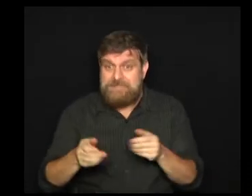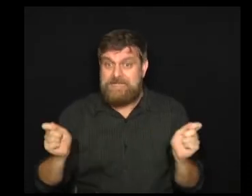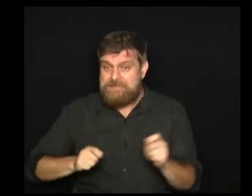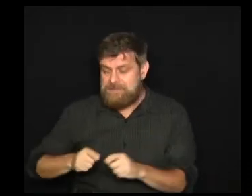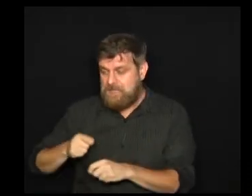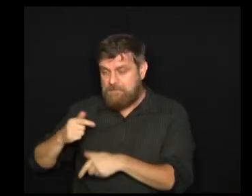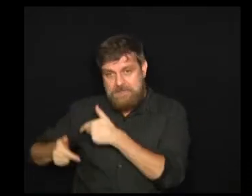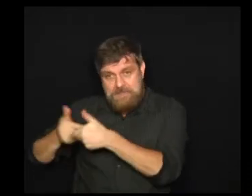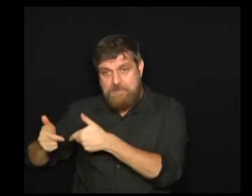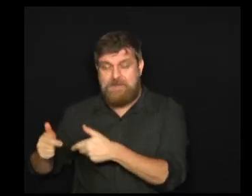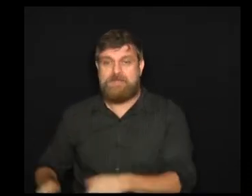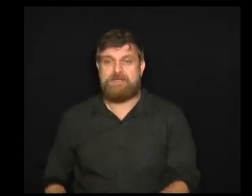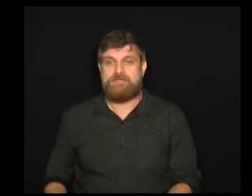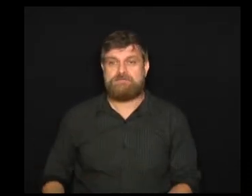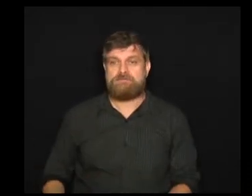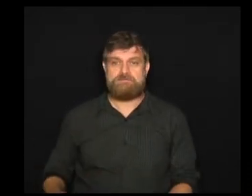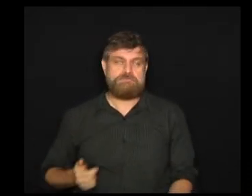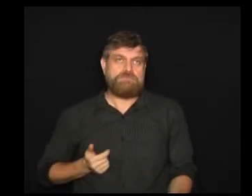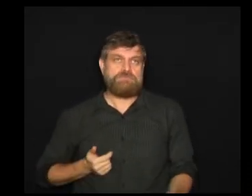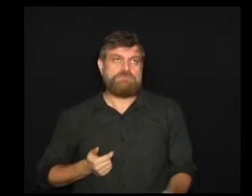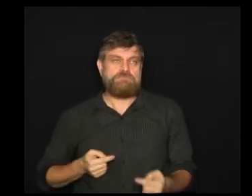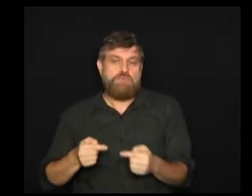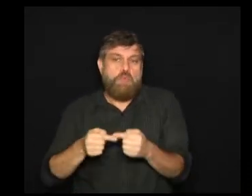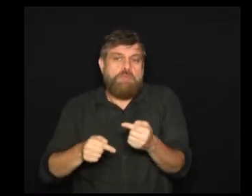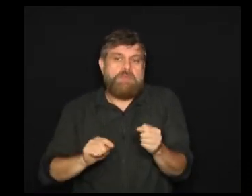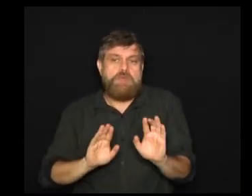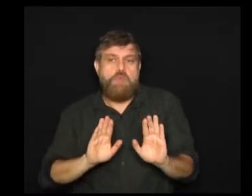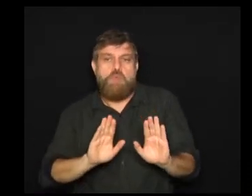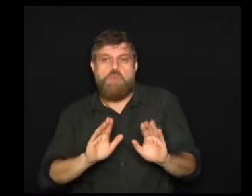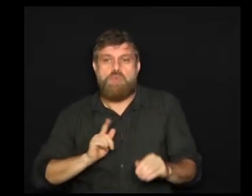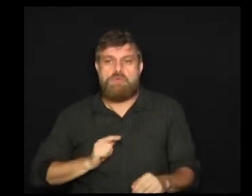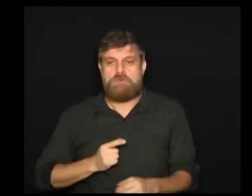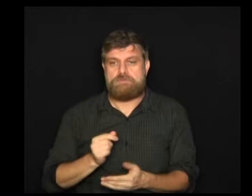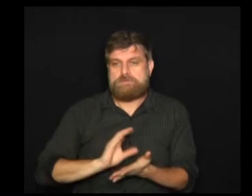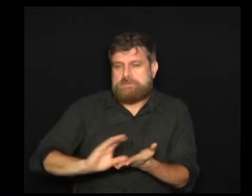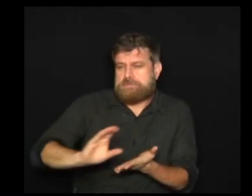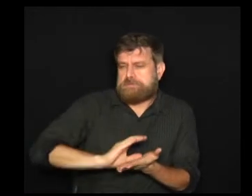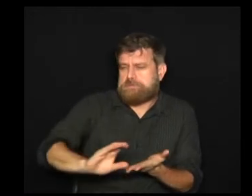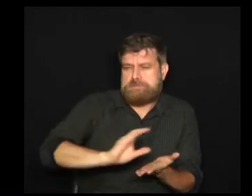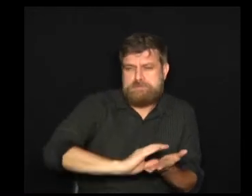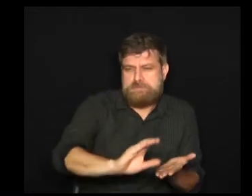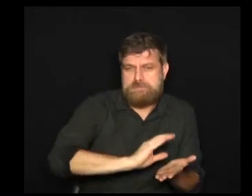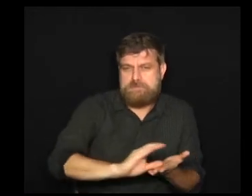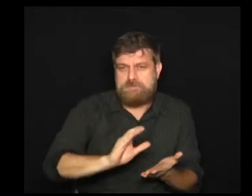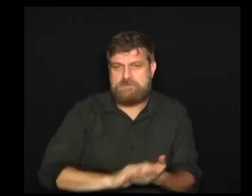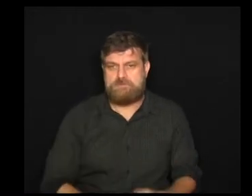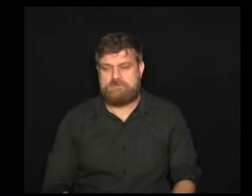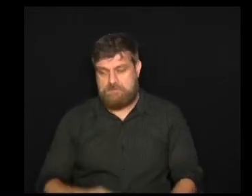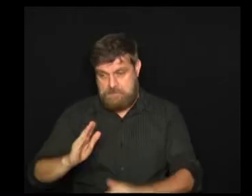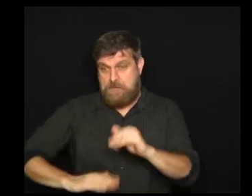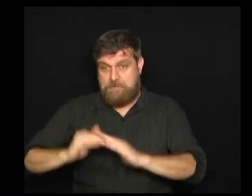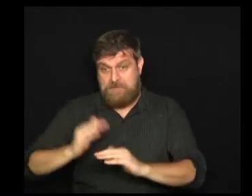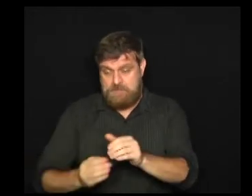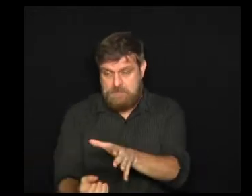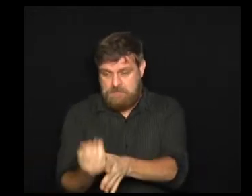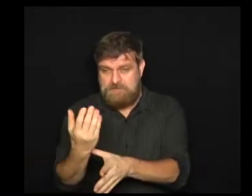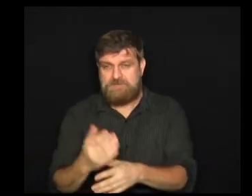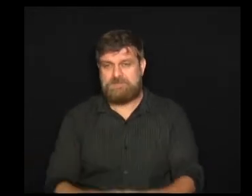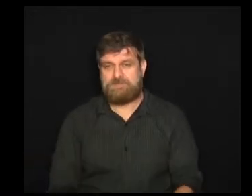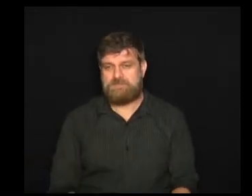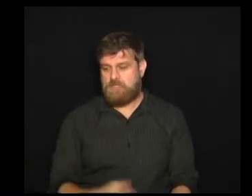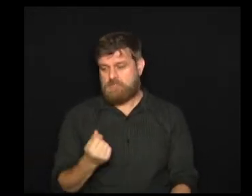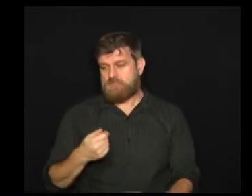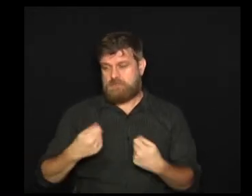que não envolve nenhum tipo de recurso, de investimento para concretizar, né? Então, a gente